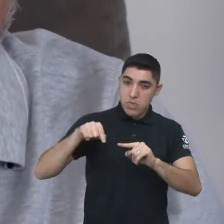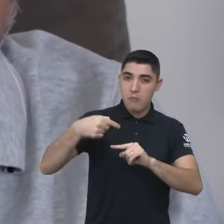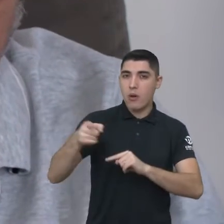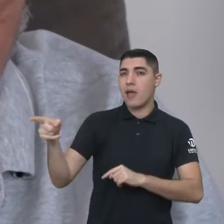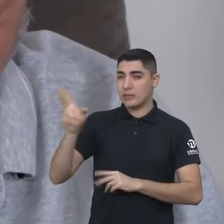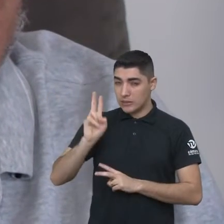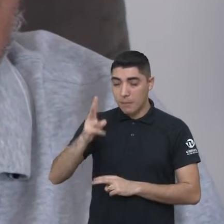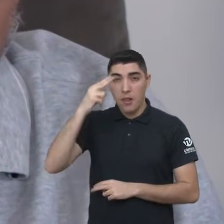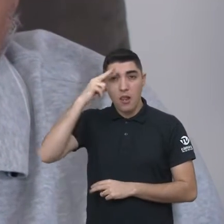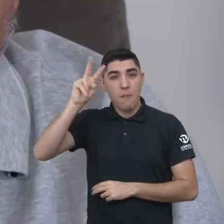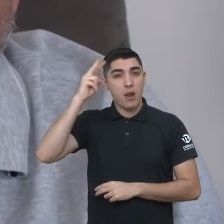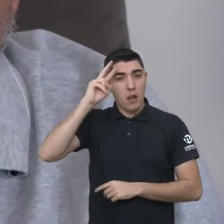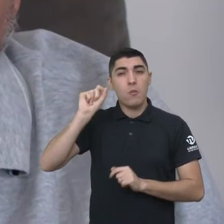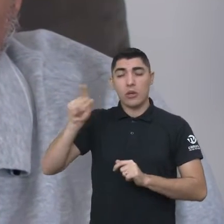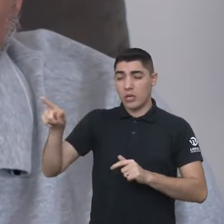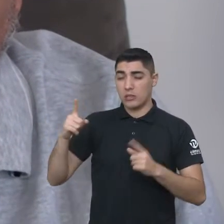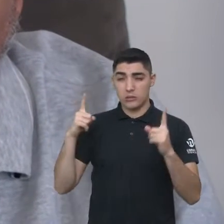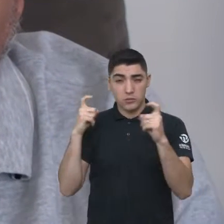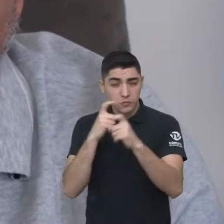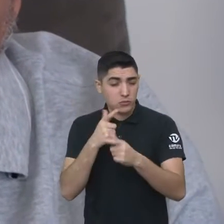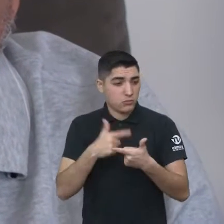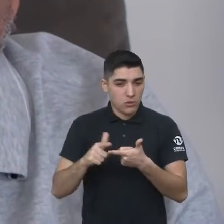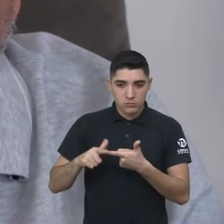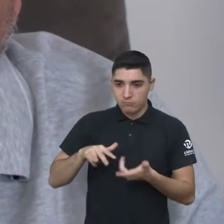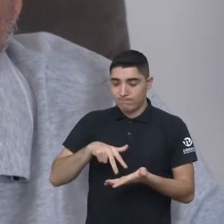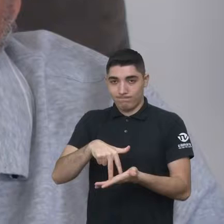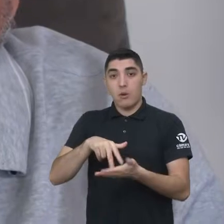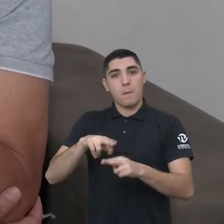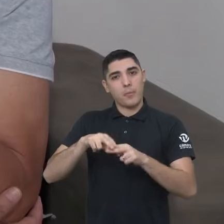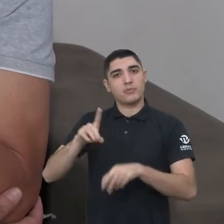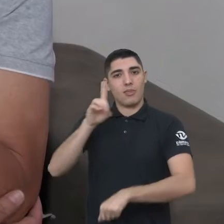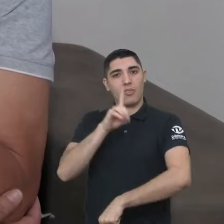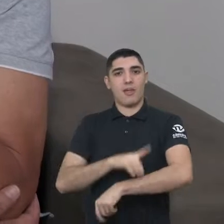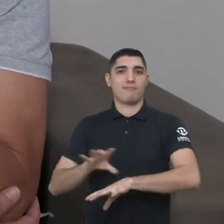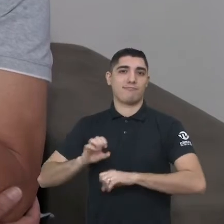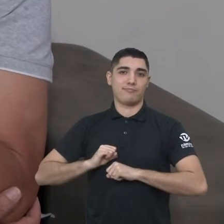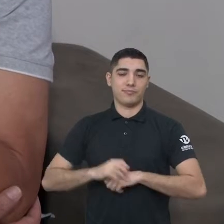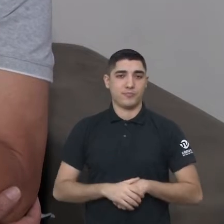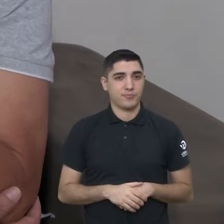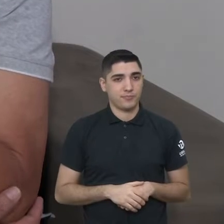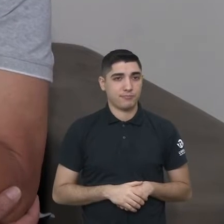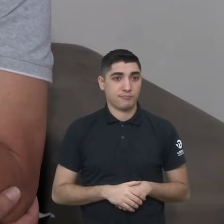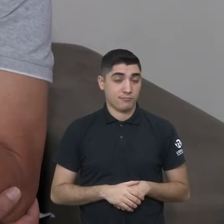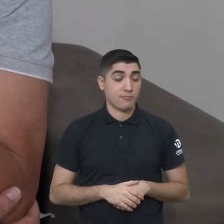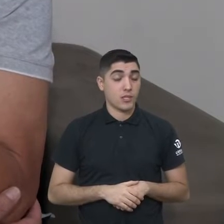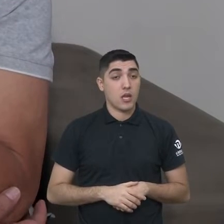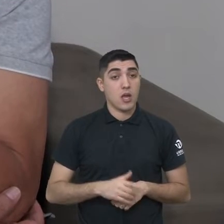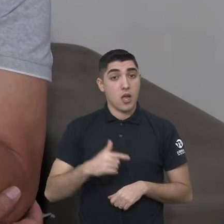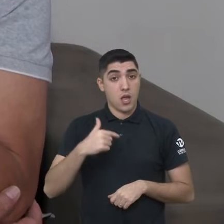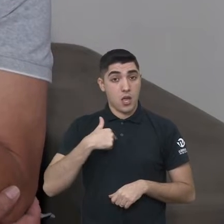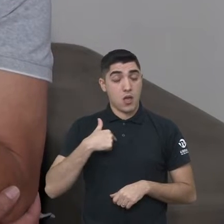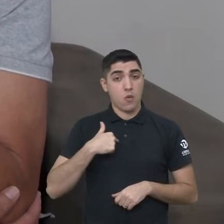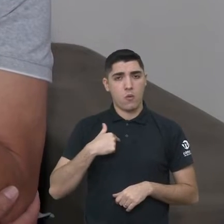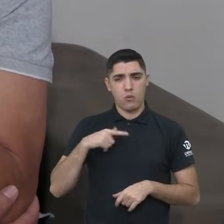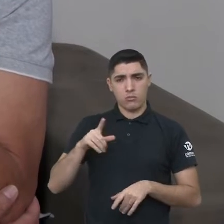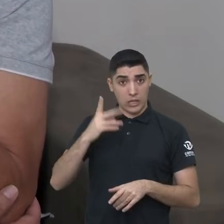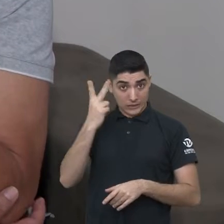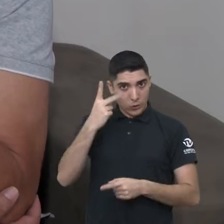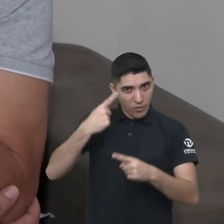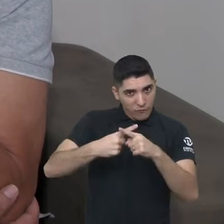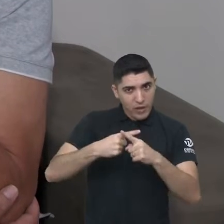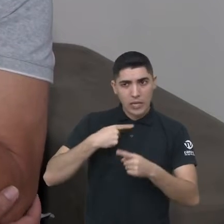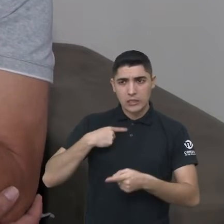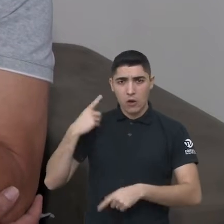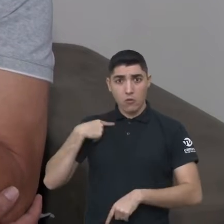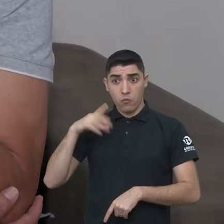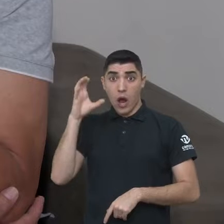se recorda dos momentos de dificuldade ao contrair a doença. Dessa segunda vez até eu corri para fazer o teste